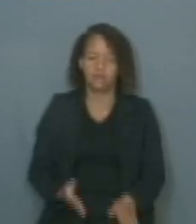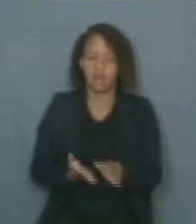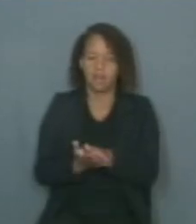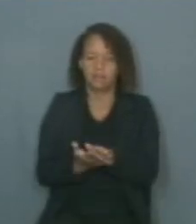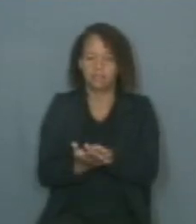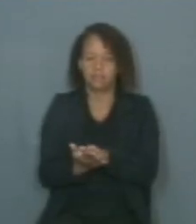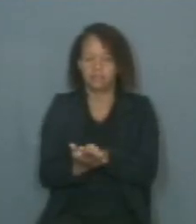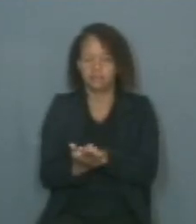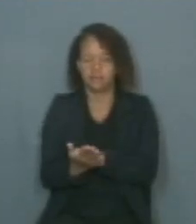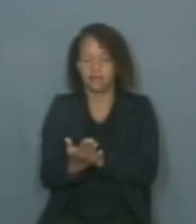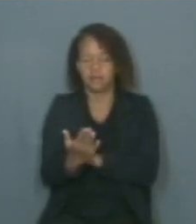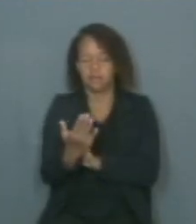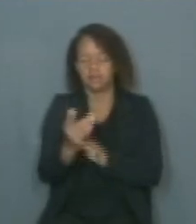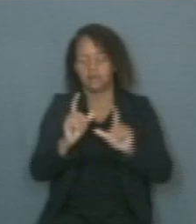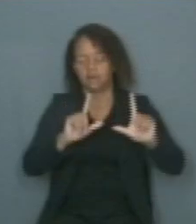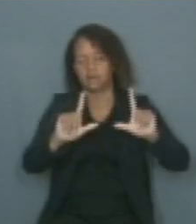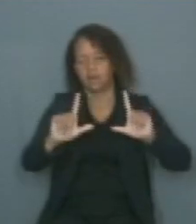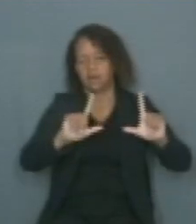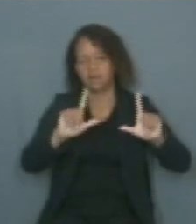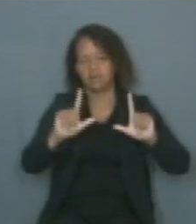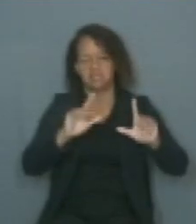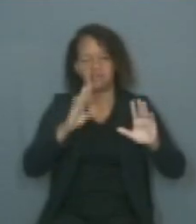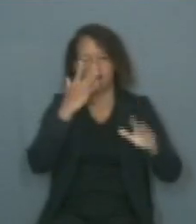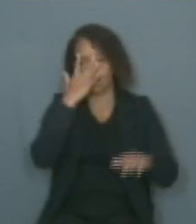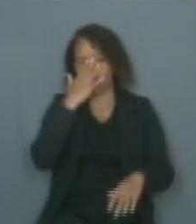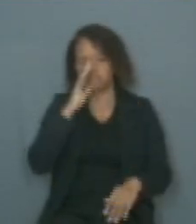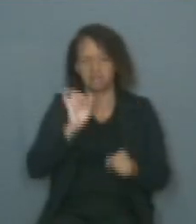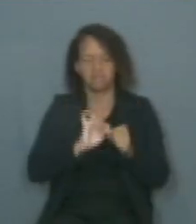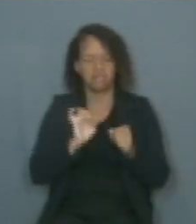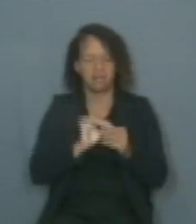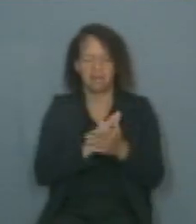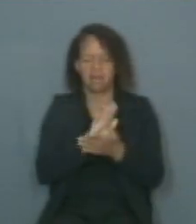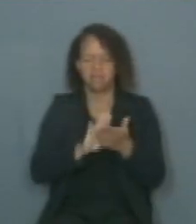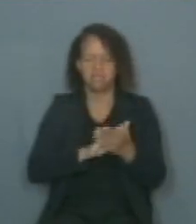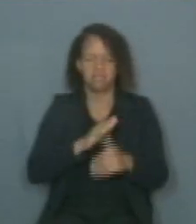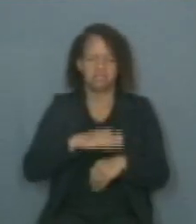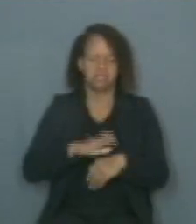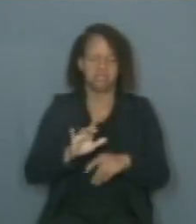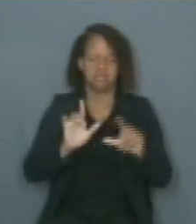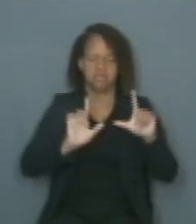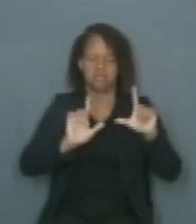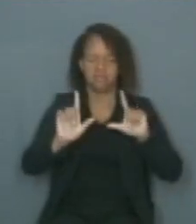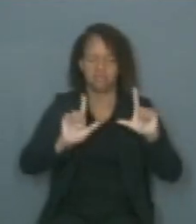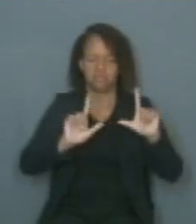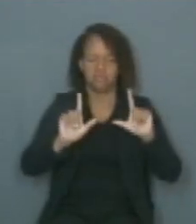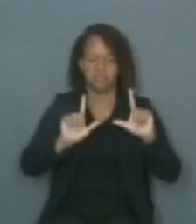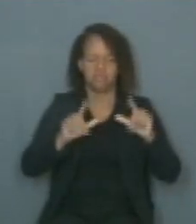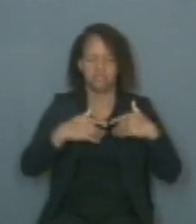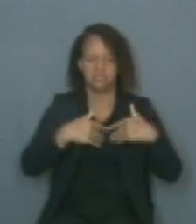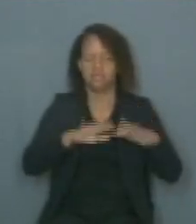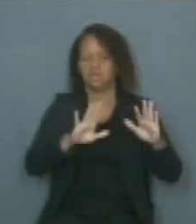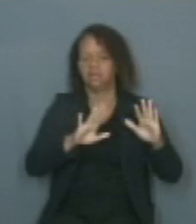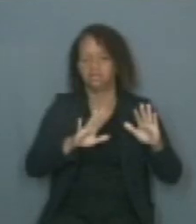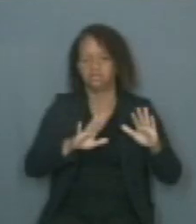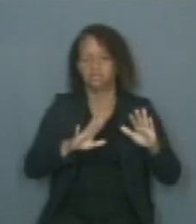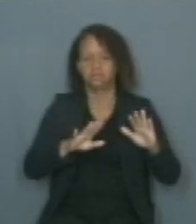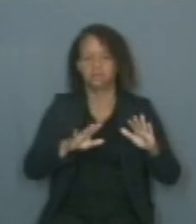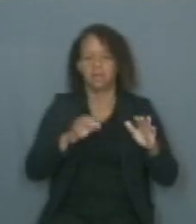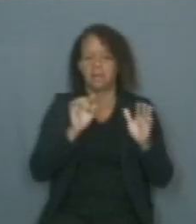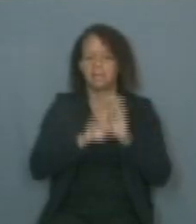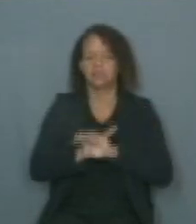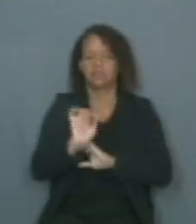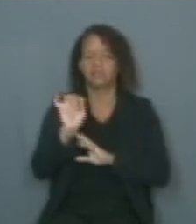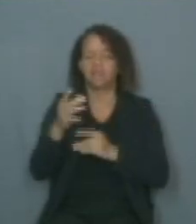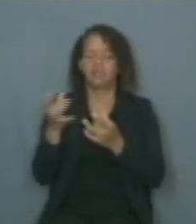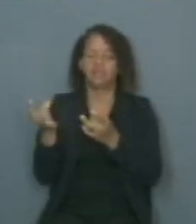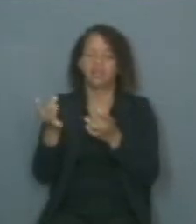Impressoras e televisões. Eu acho que nem se fabrica mais esse tipo de televisão. Tudo a céu aberto. O argumento é que vai